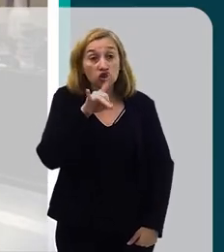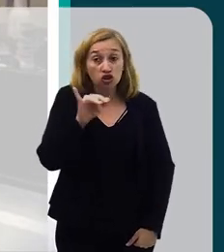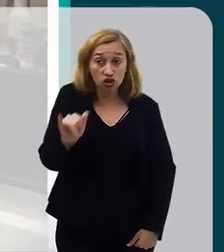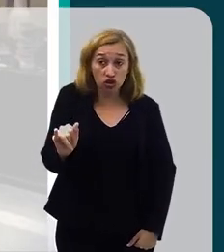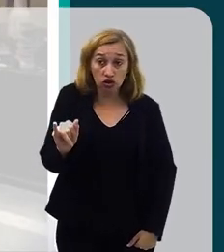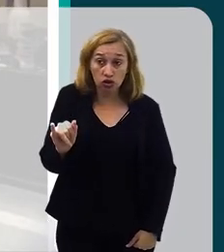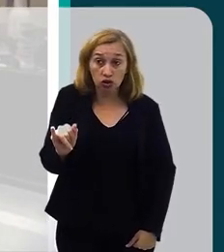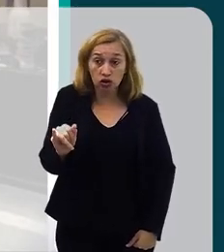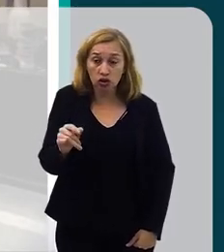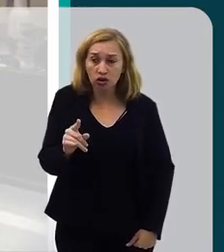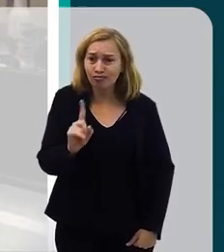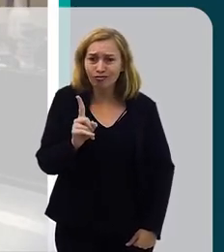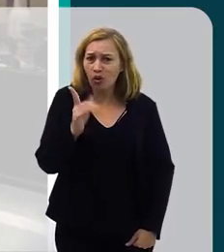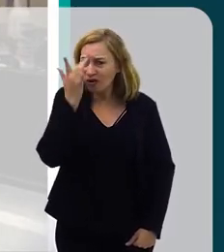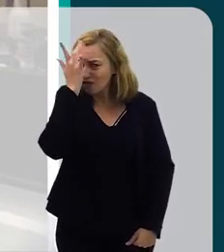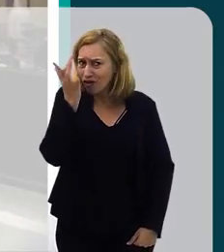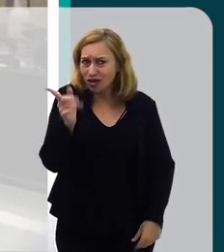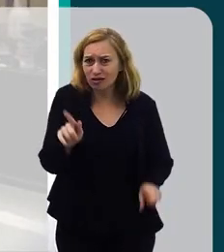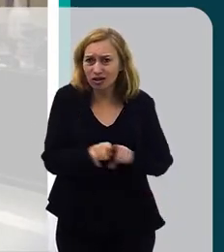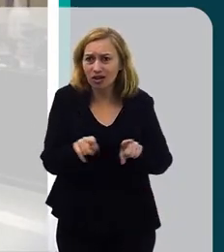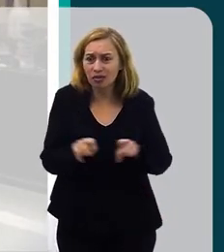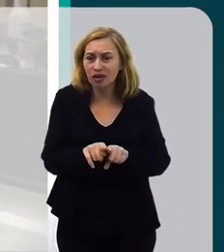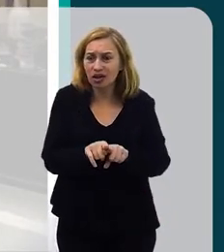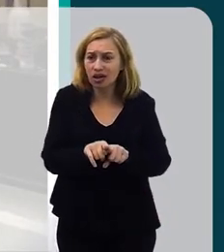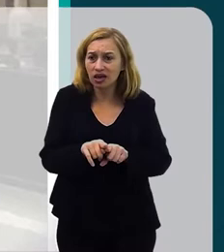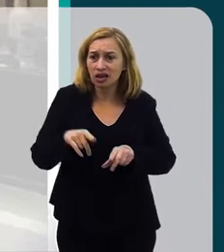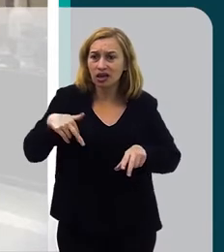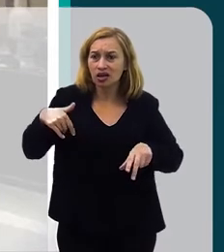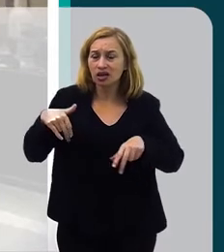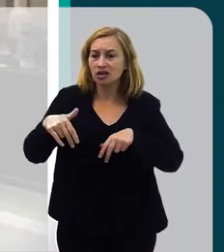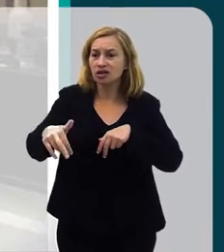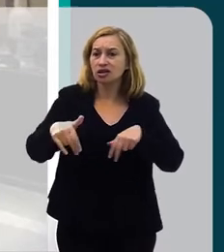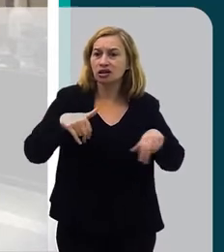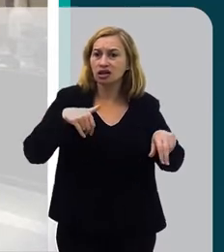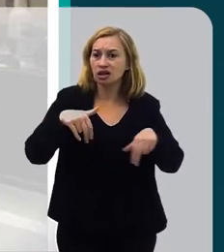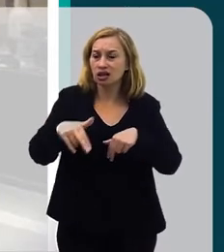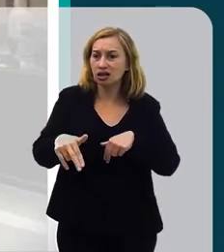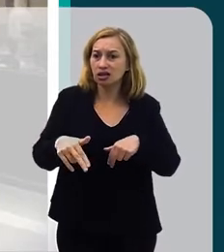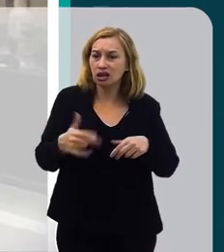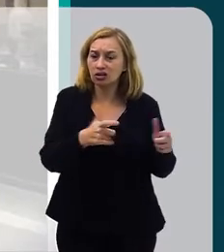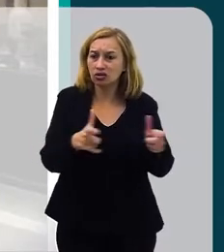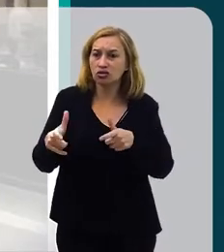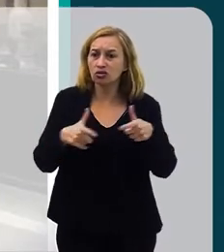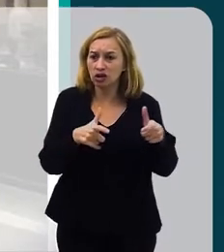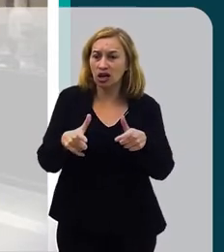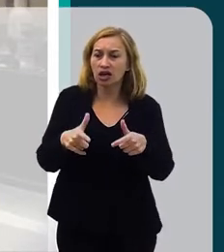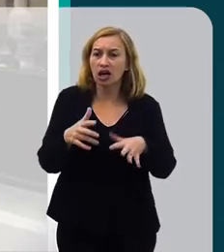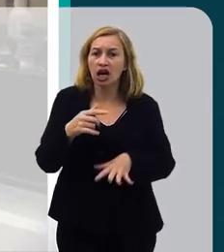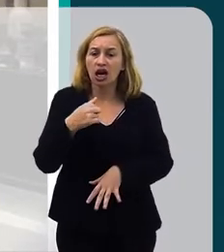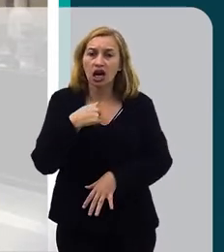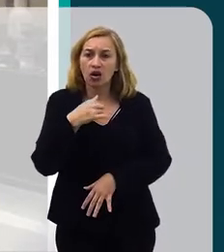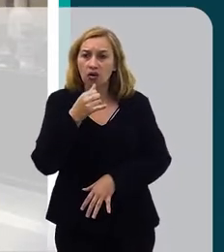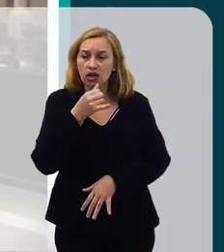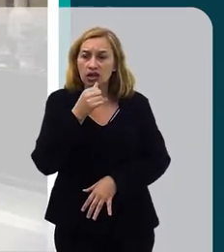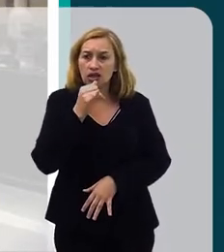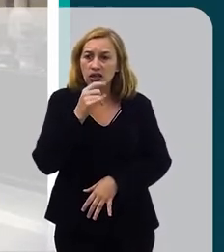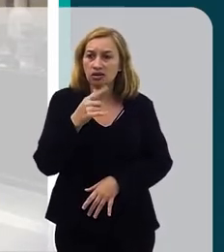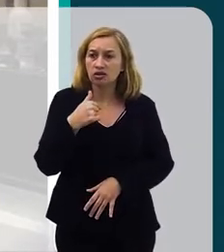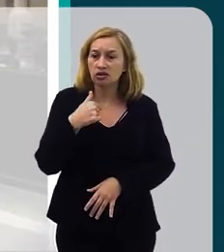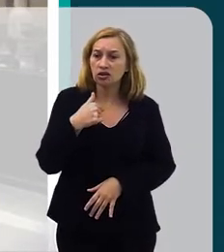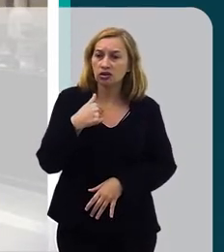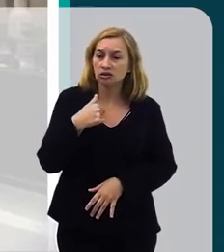marginalizados durante o dia e que não é fácil também transitar entre os